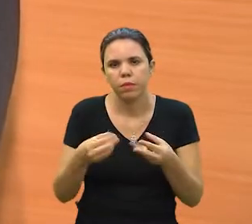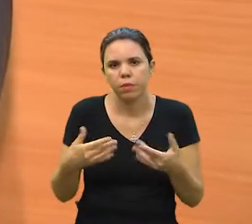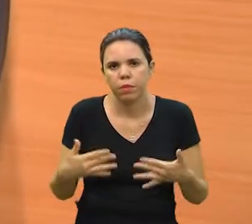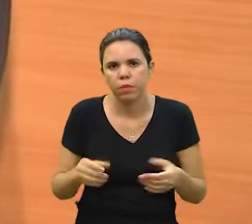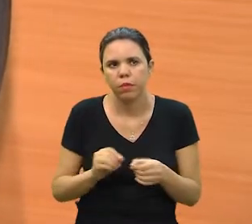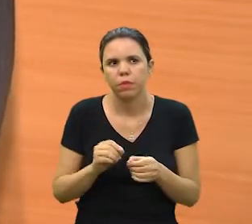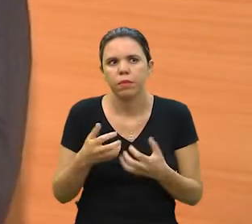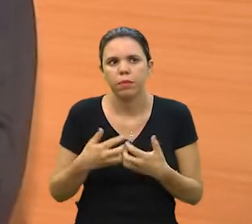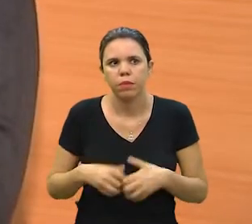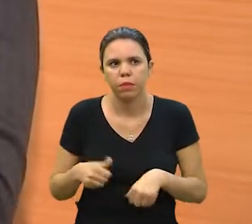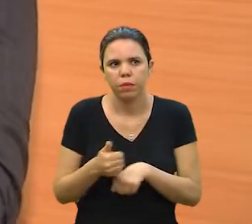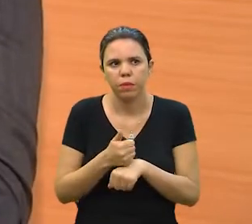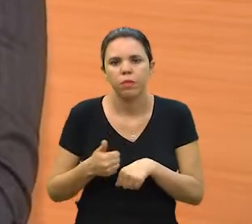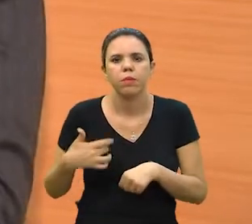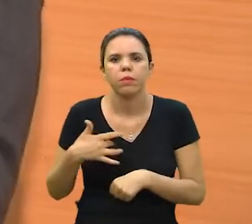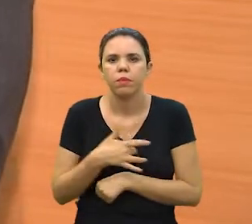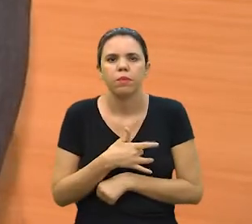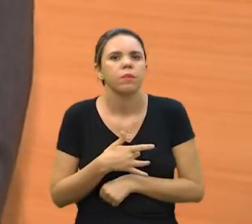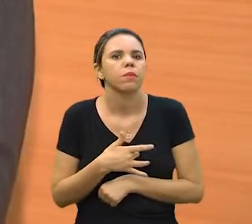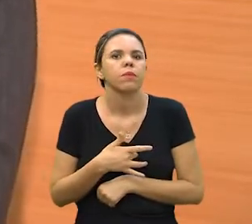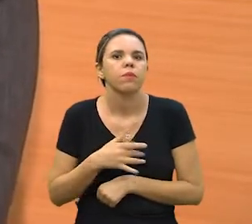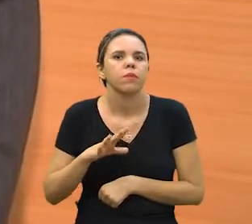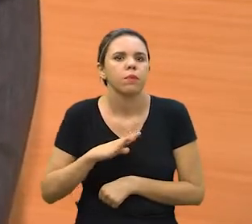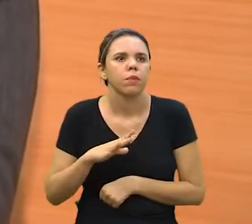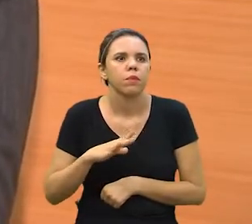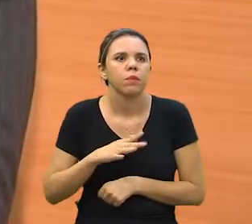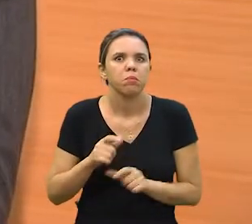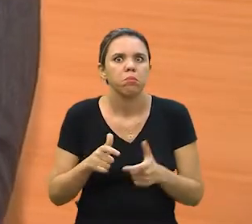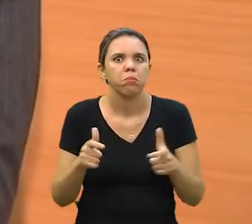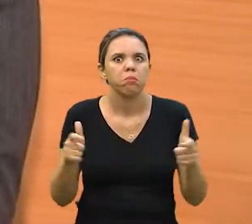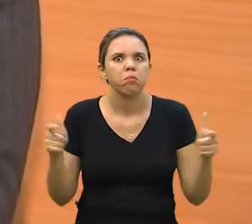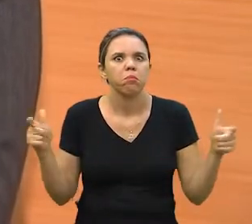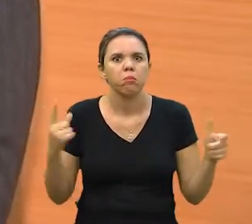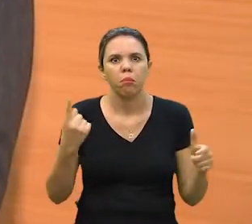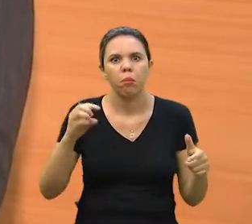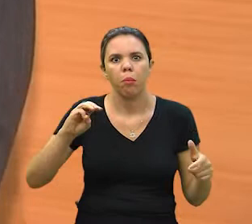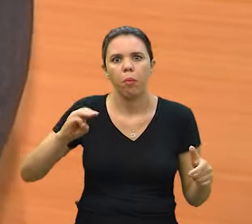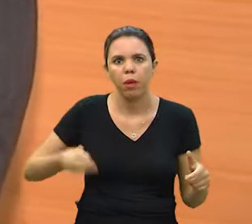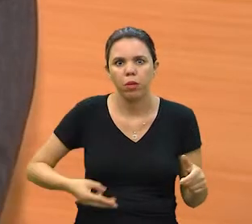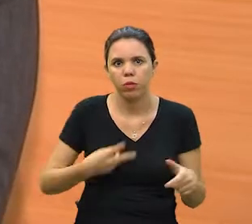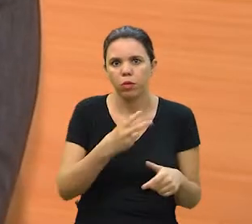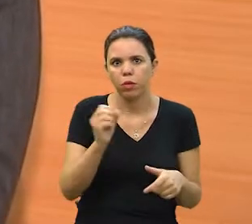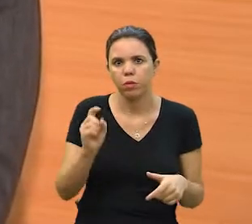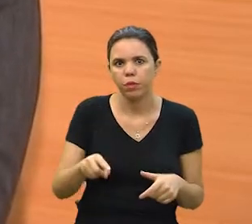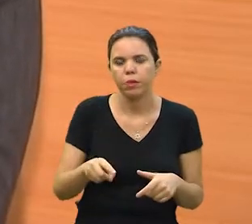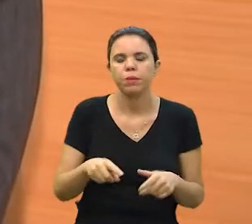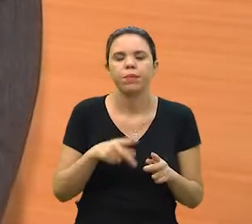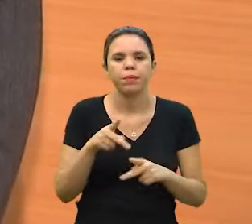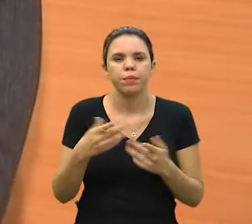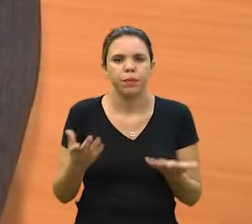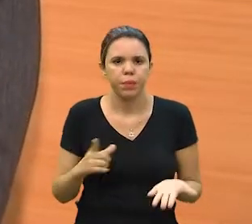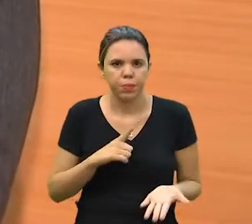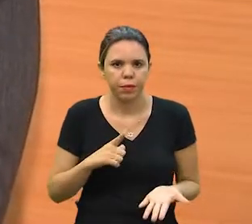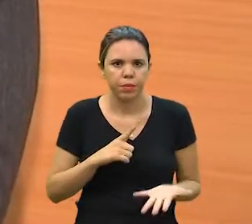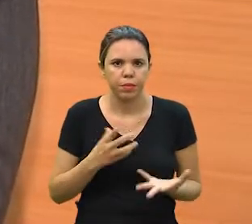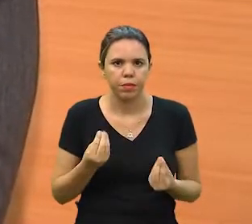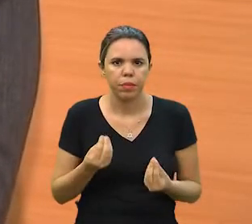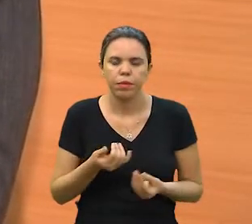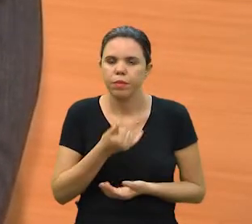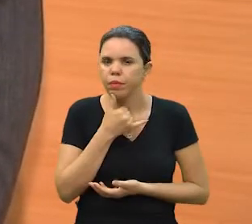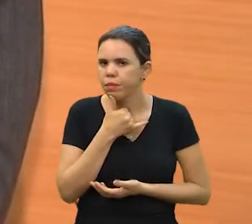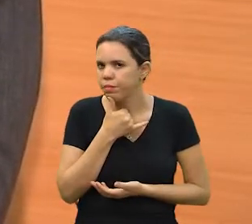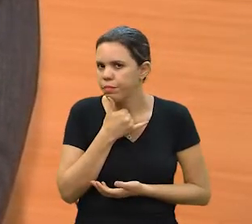ainda tem muita coisa para ser feita na área da saúde. A cidade é uma cidade grande, com 1.200.000 habitantes, e que tem